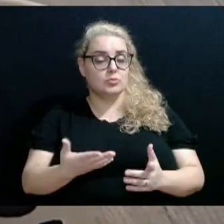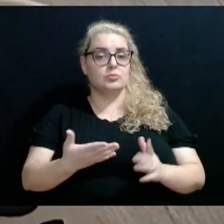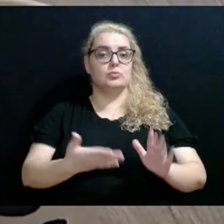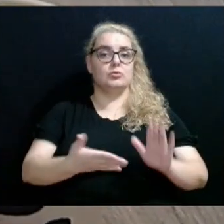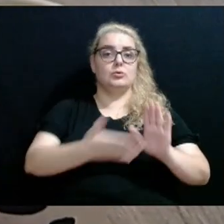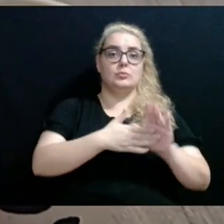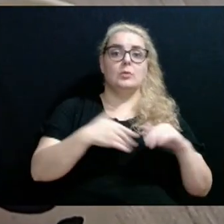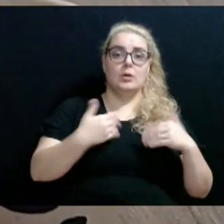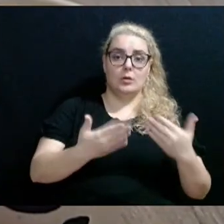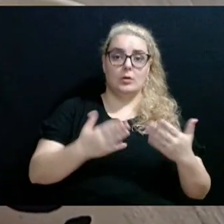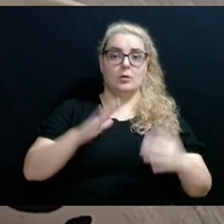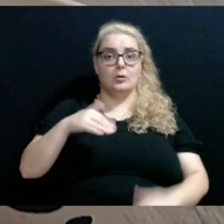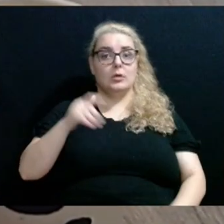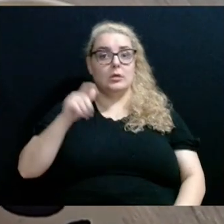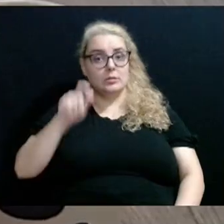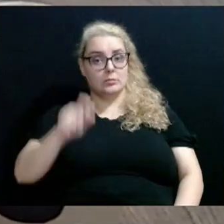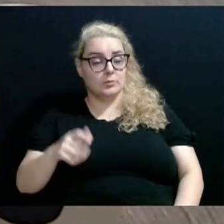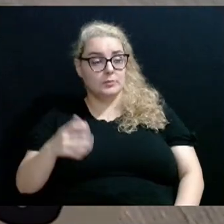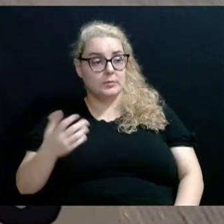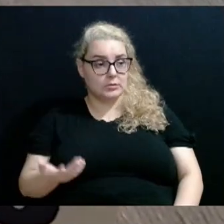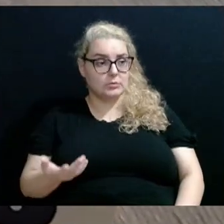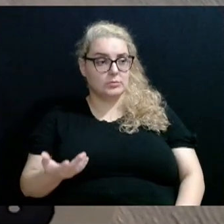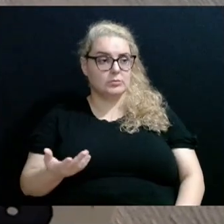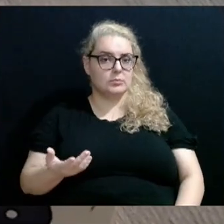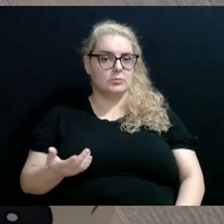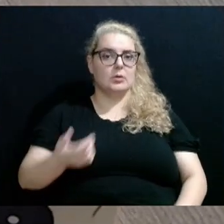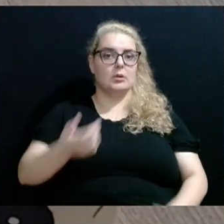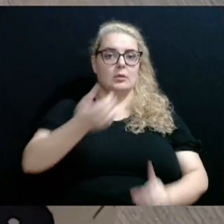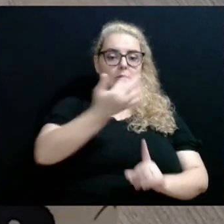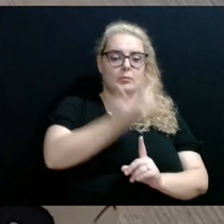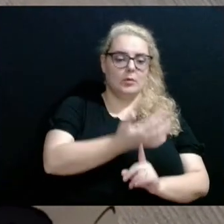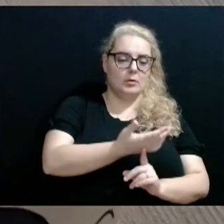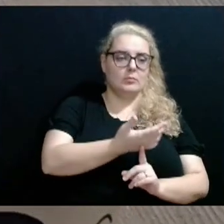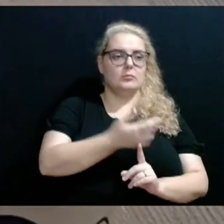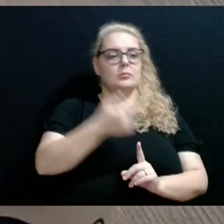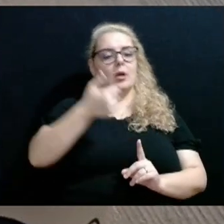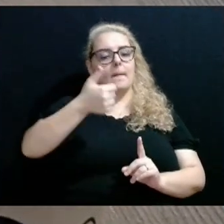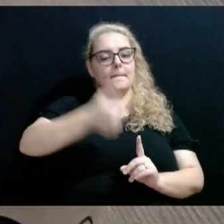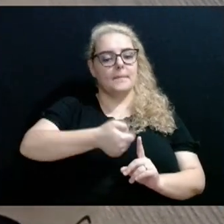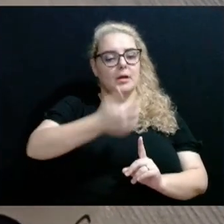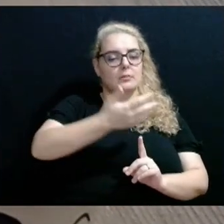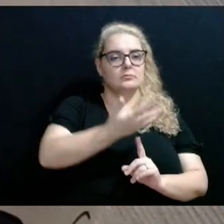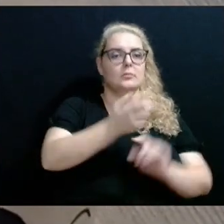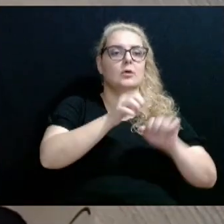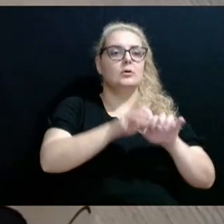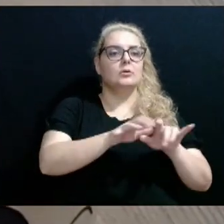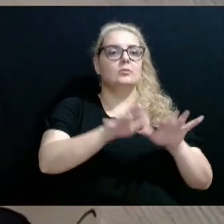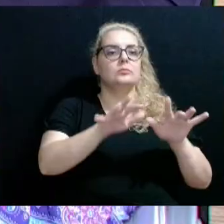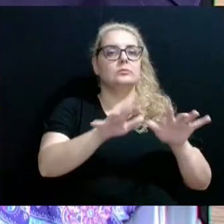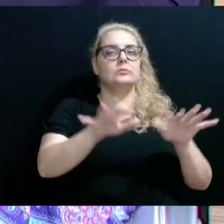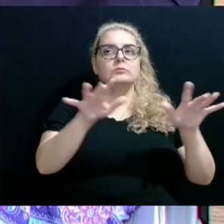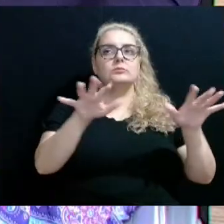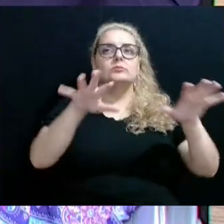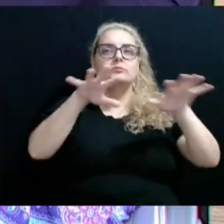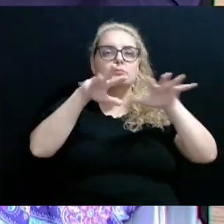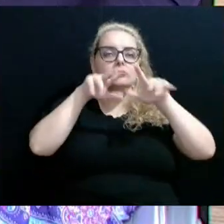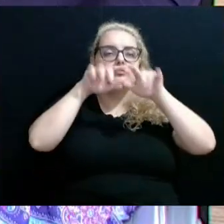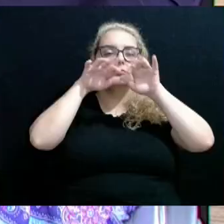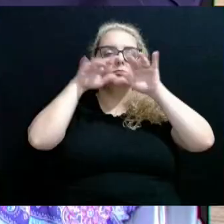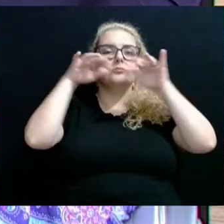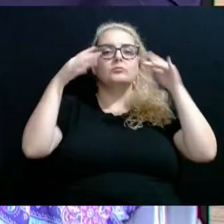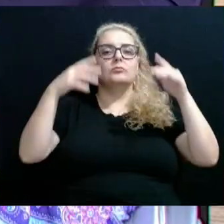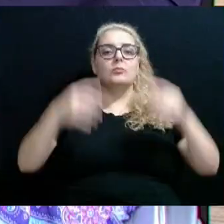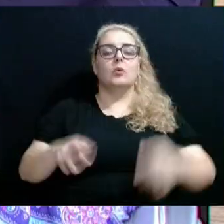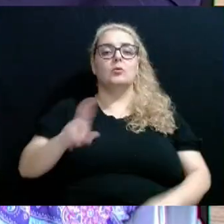quando a pessoa vai acender uma vela na sua casa, uma vela aromática, ou usar algum tipo de incenso? Como é